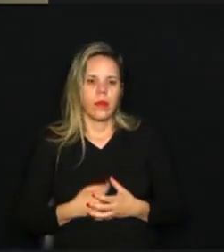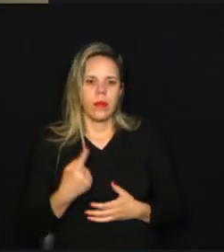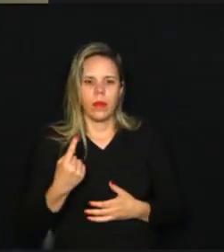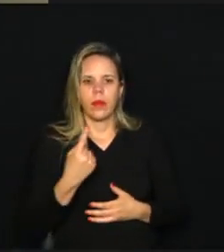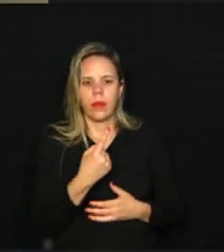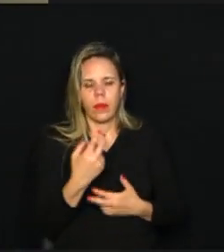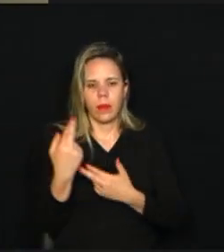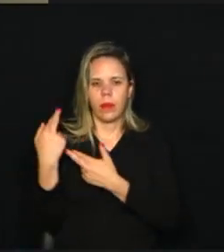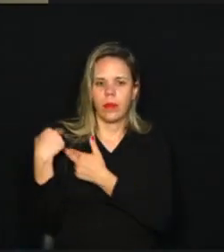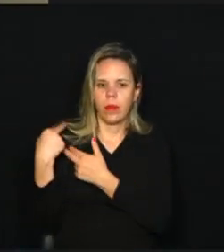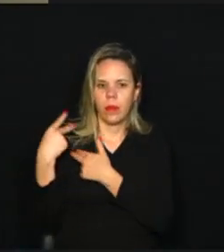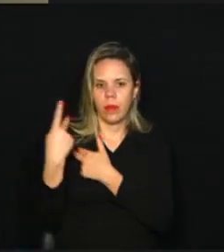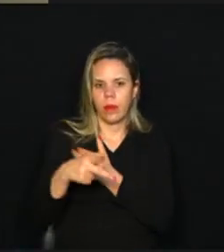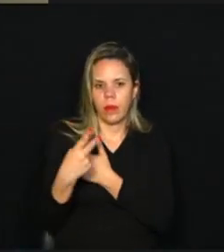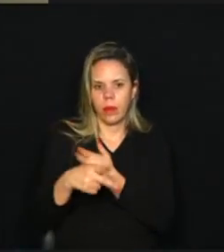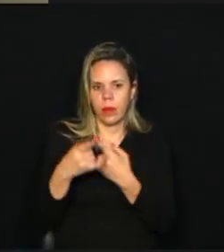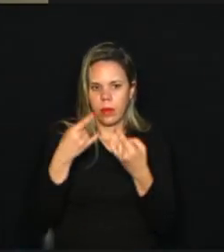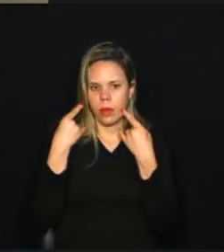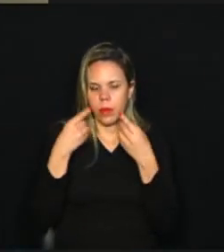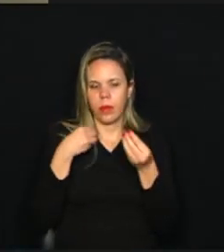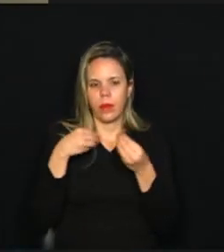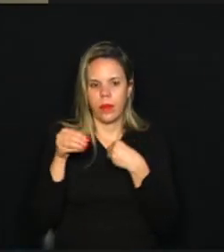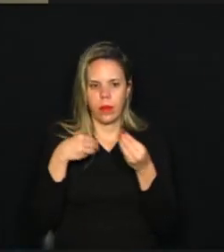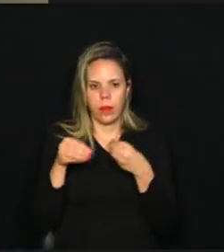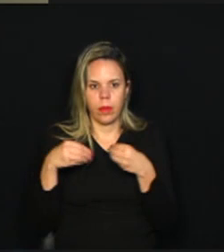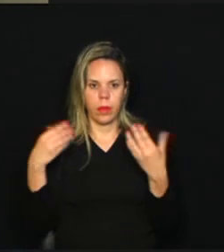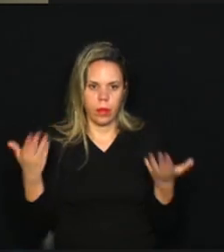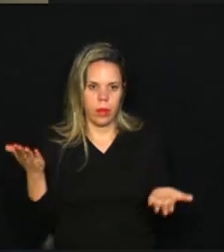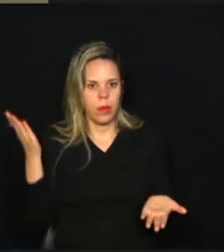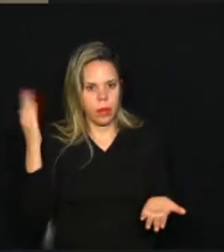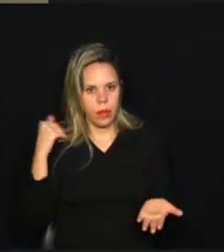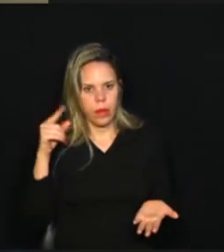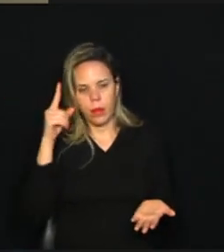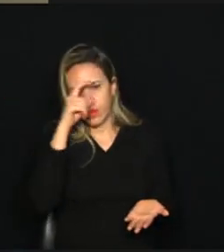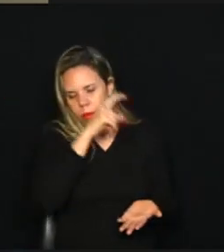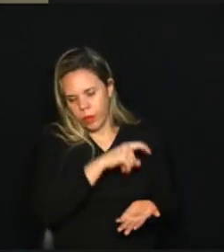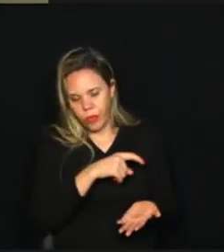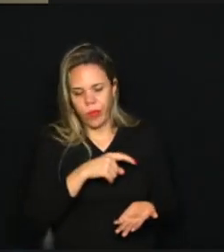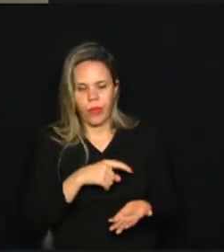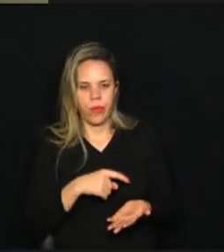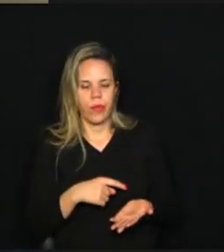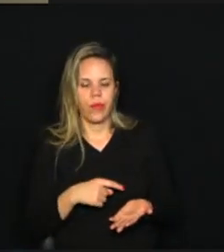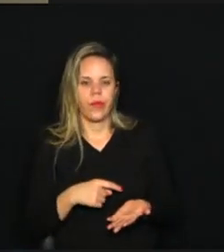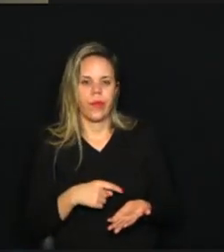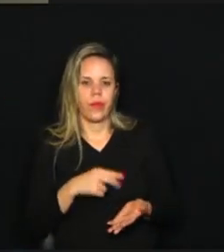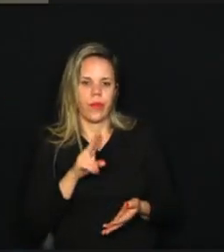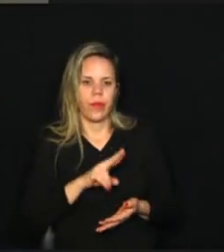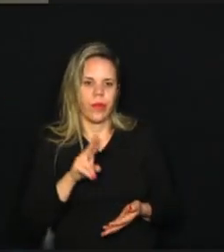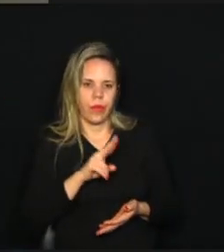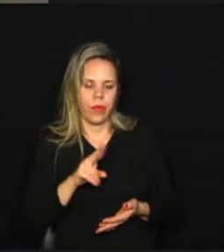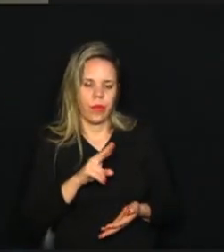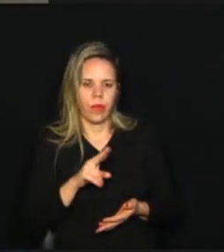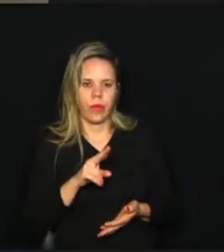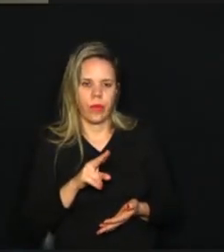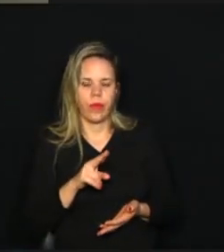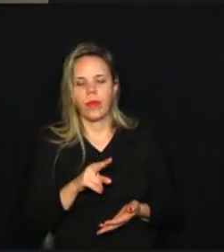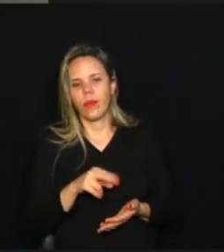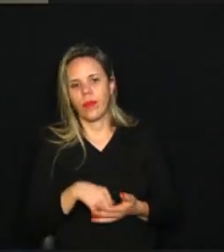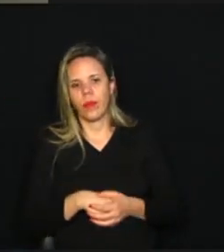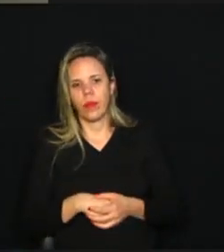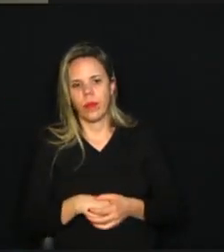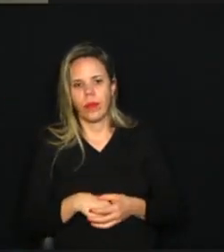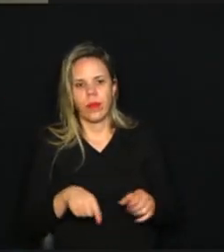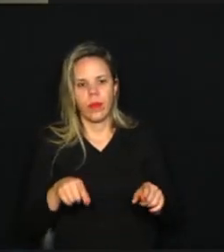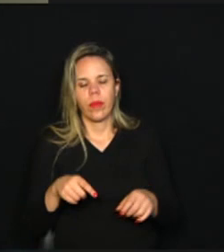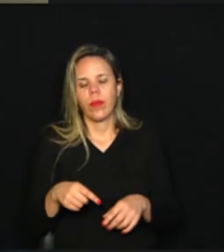fica responsável por sua máscara de pano, né? Que a gente sabe que é mais difícil de manipular, né, e que isenta o empregador também